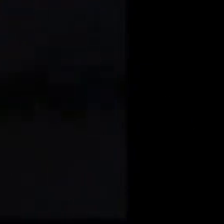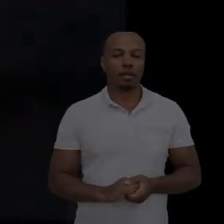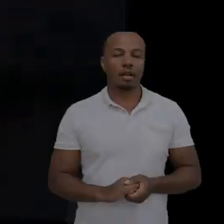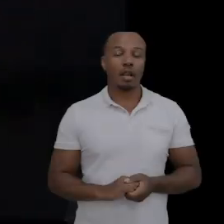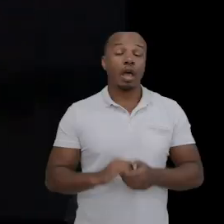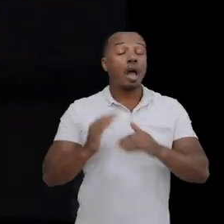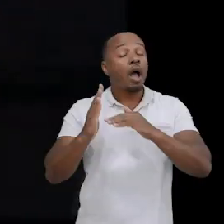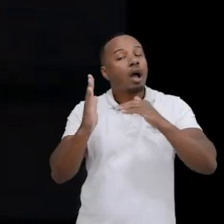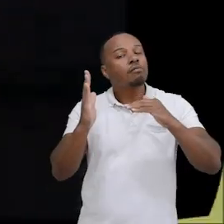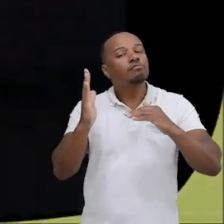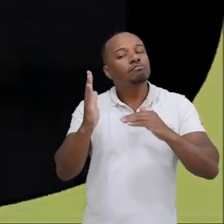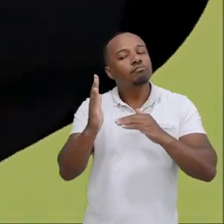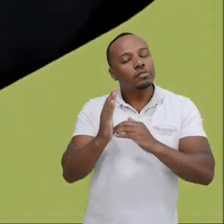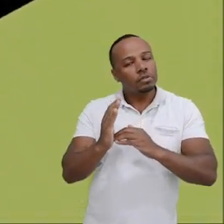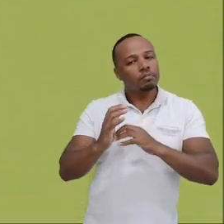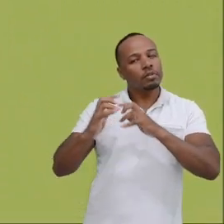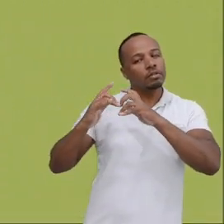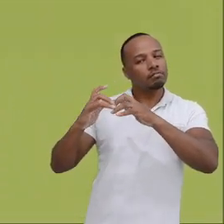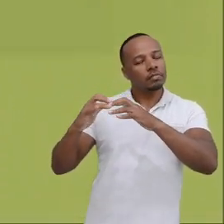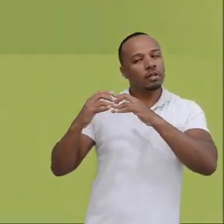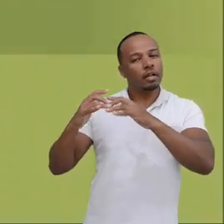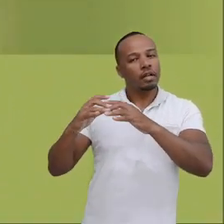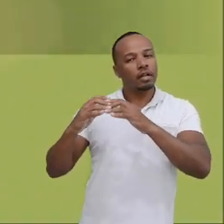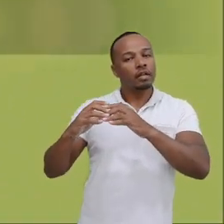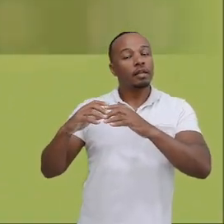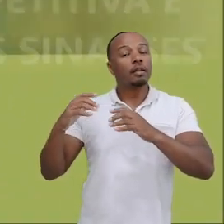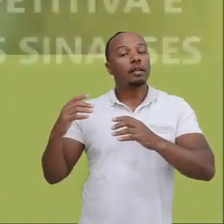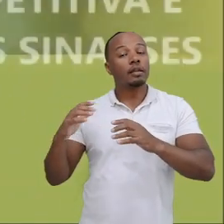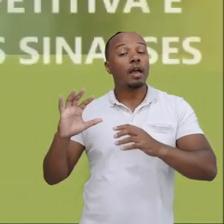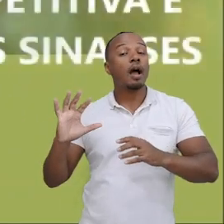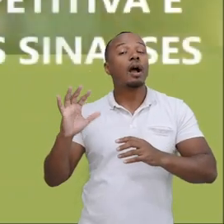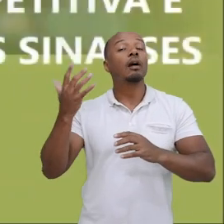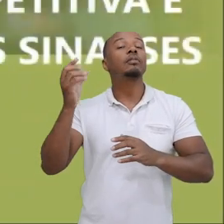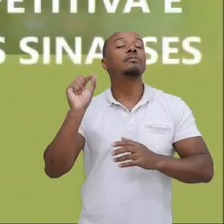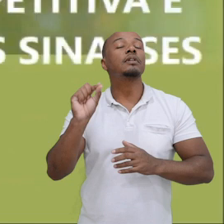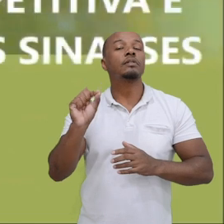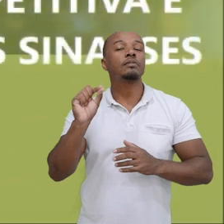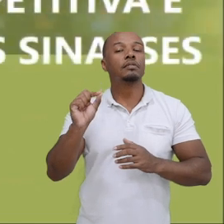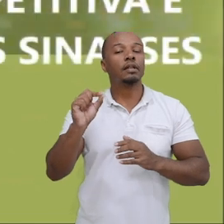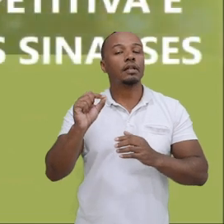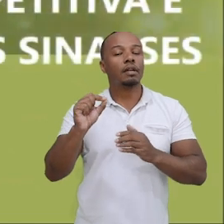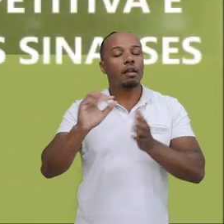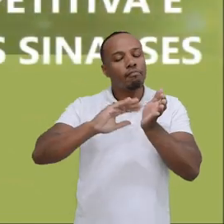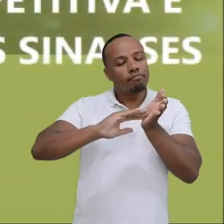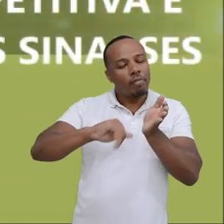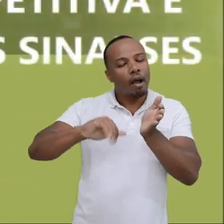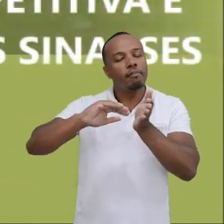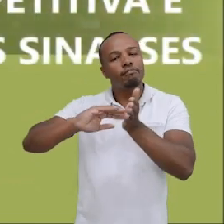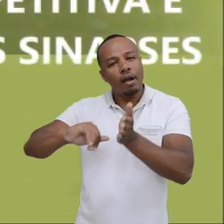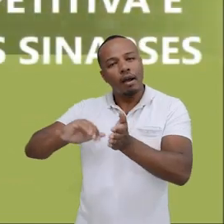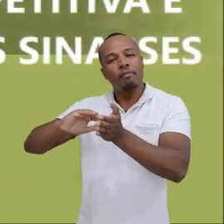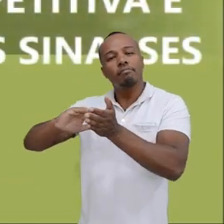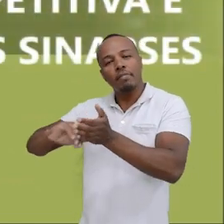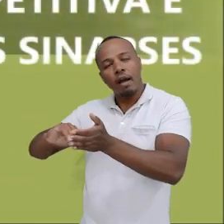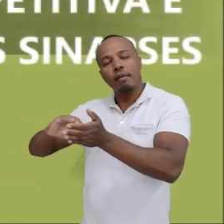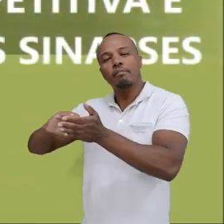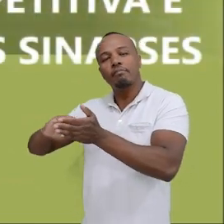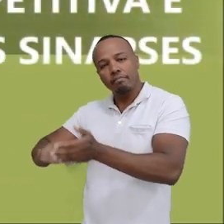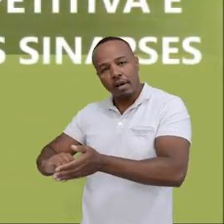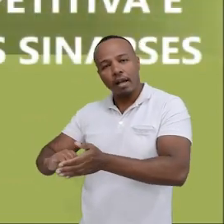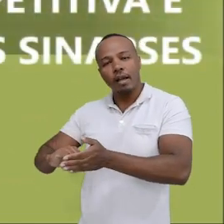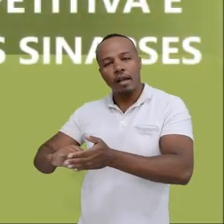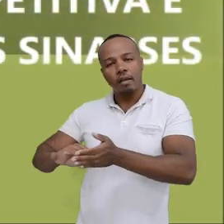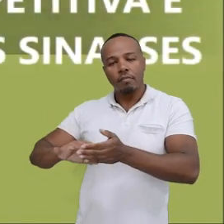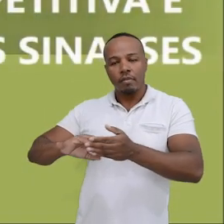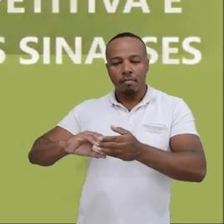Chegamos na última etapa do neurodesenvolvimento, onde acontece uma eliminação competitiva e também uma